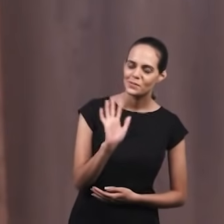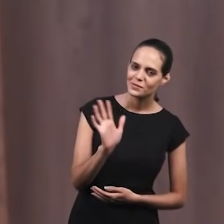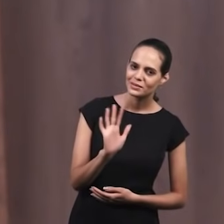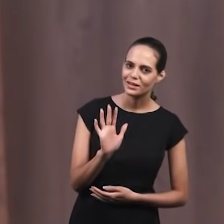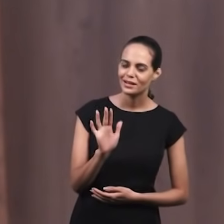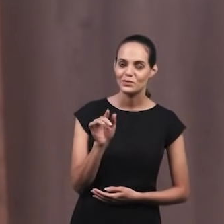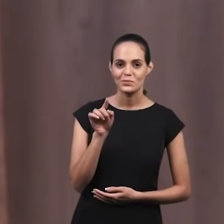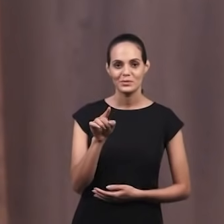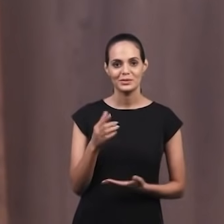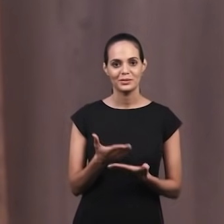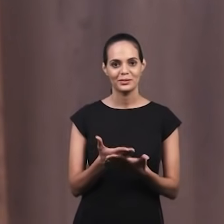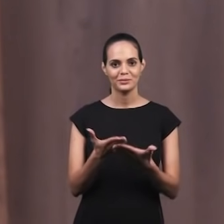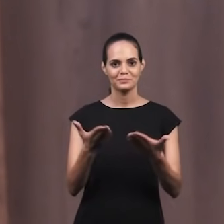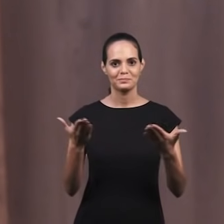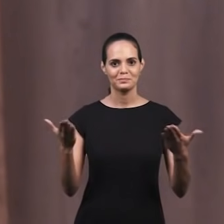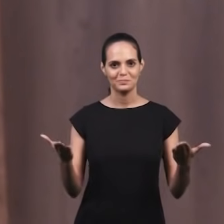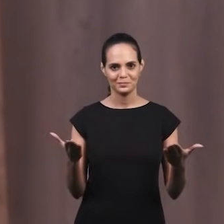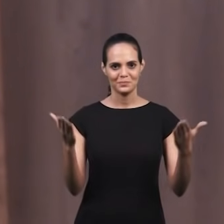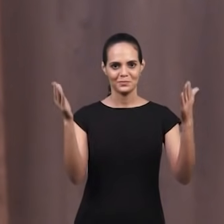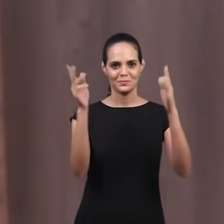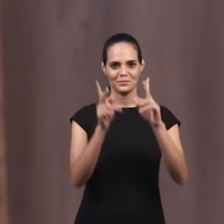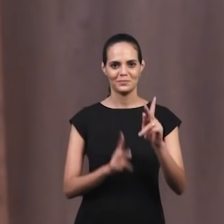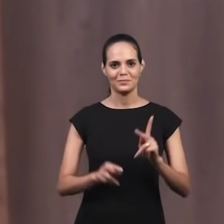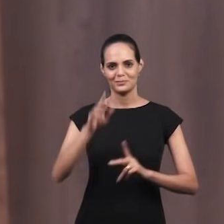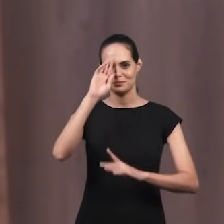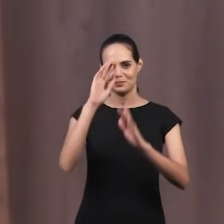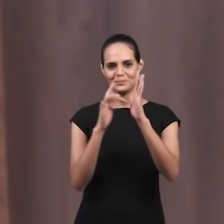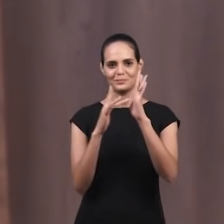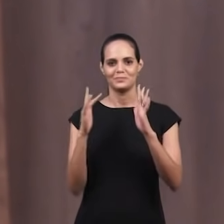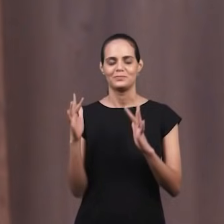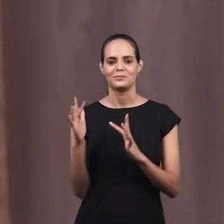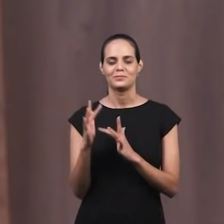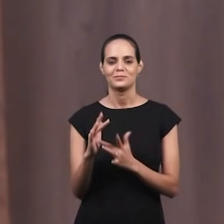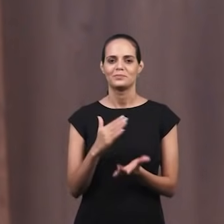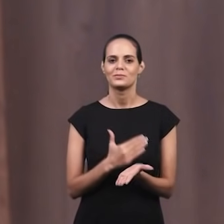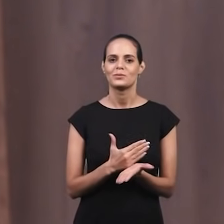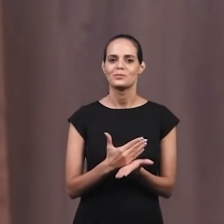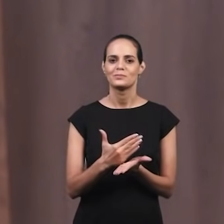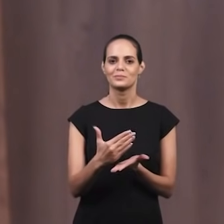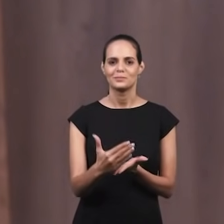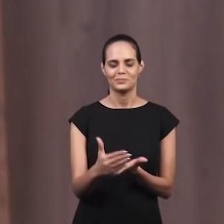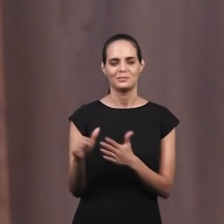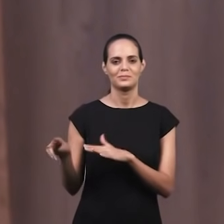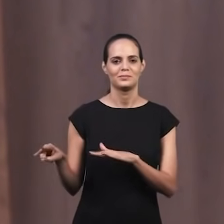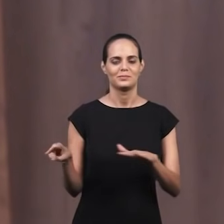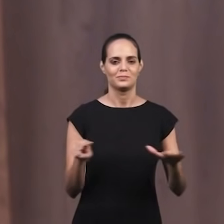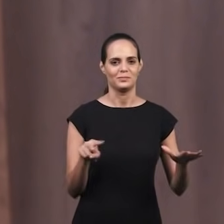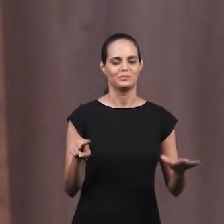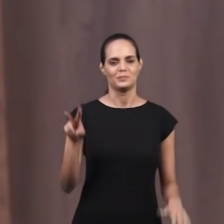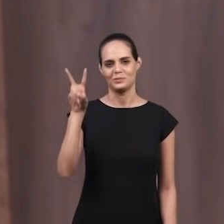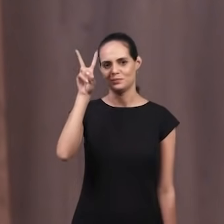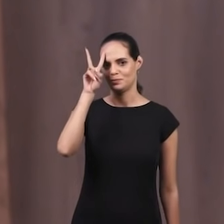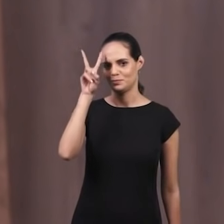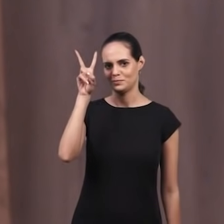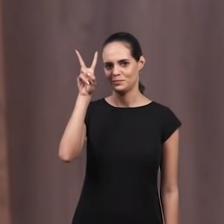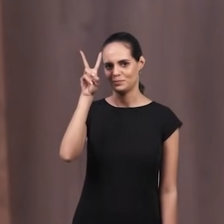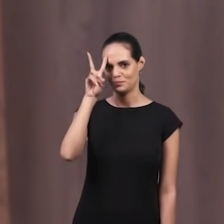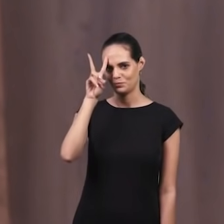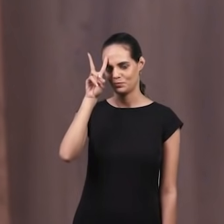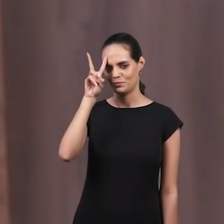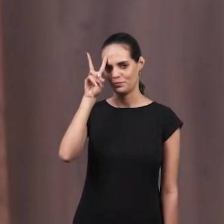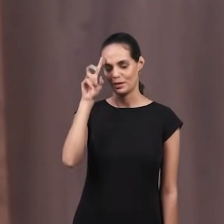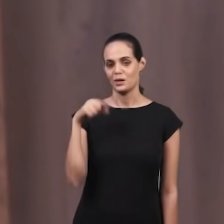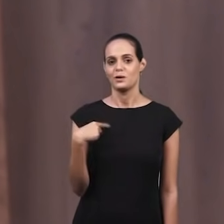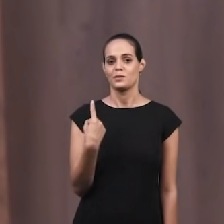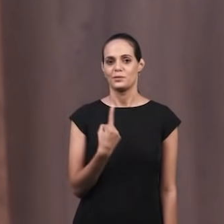Olá, eu te saúdo com a paz do Senhor Jesus. Estamos começando essa semana, segunda-feira, e nessa segunda-feira